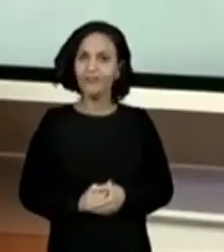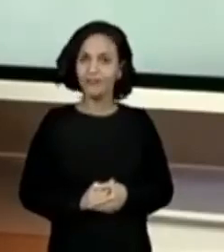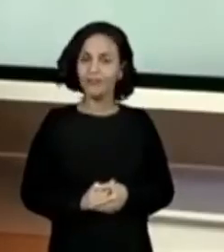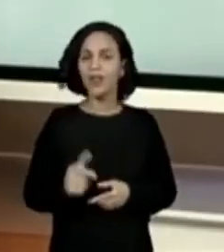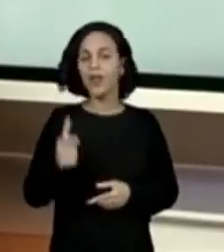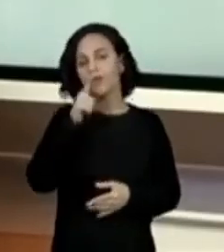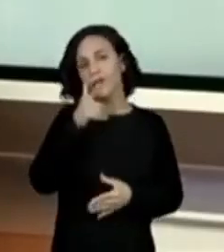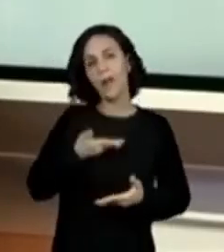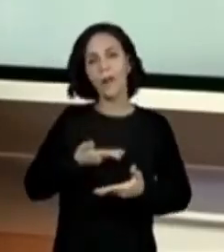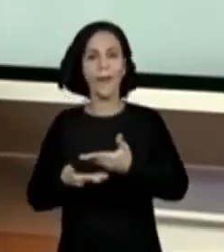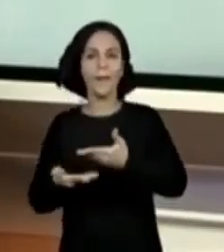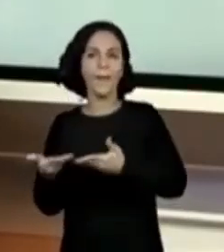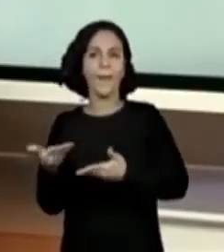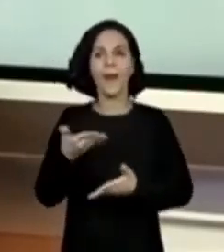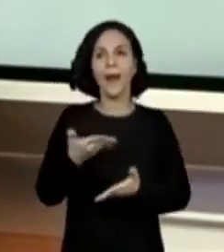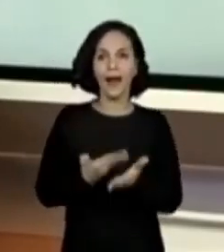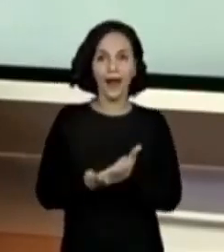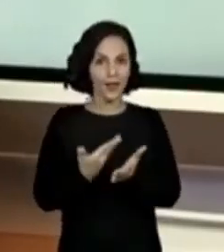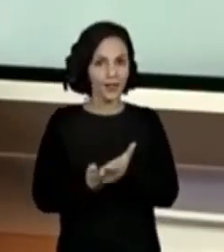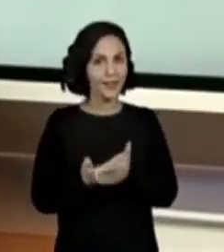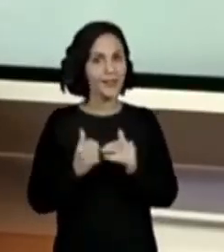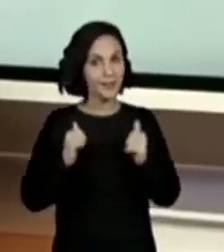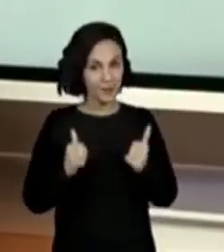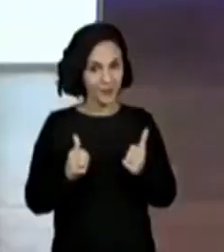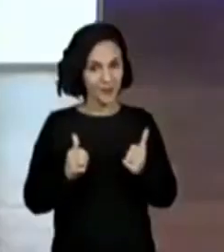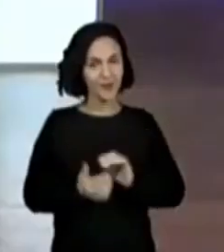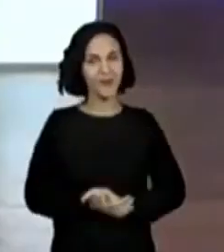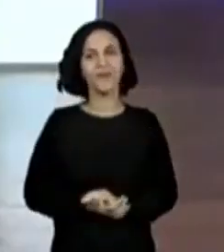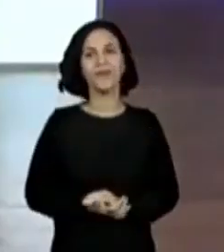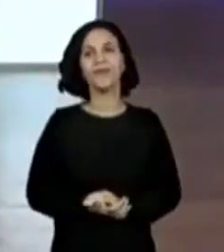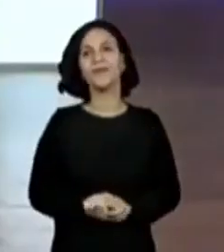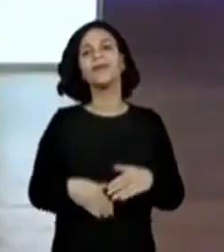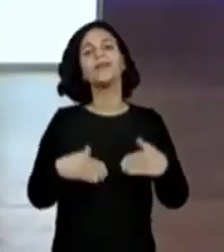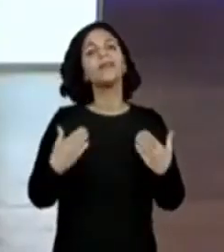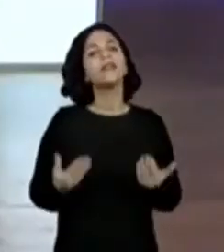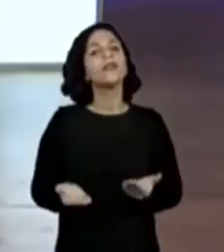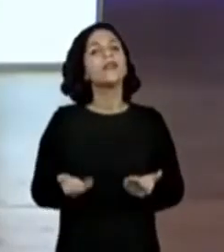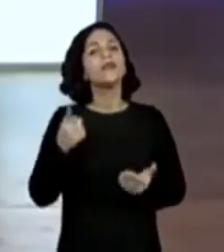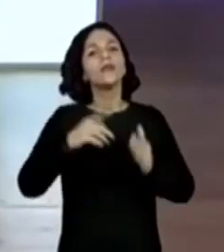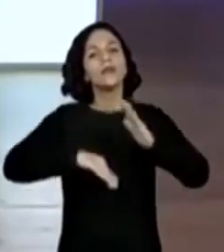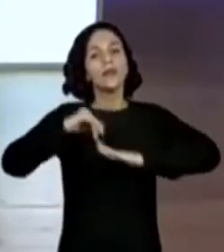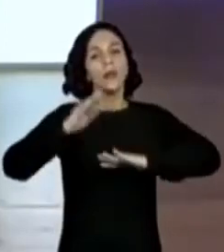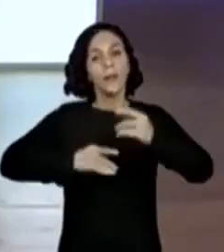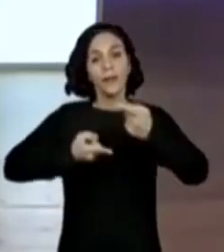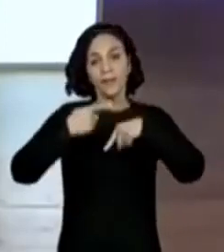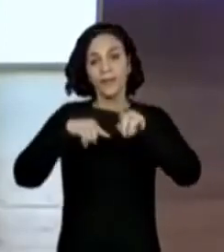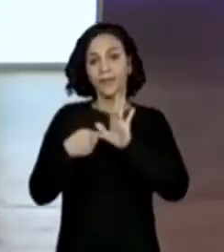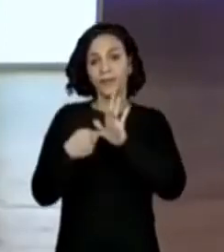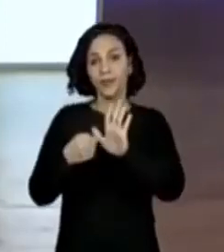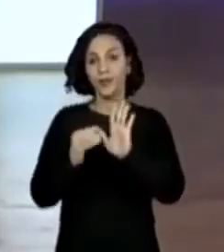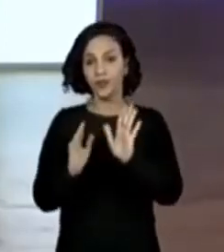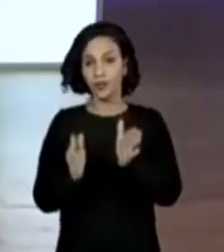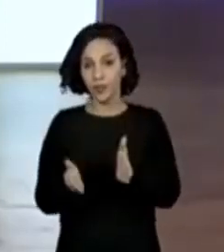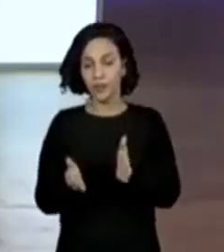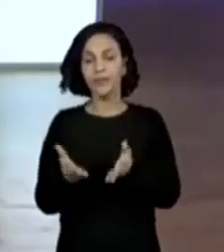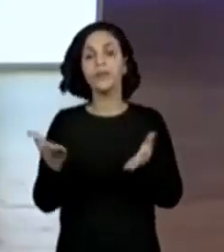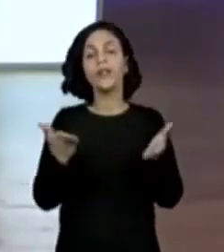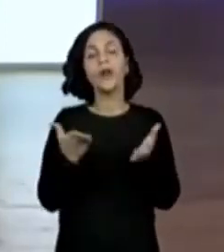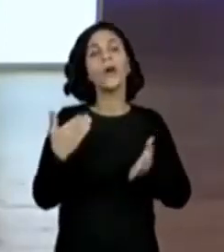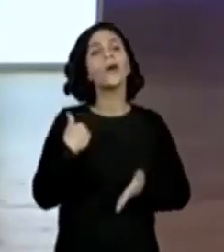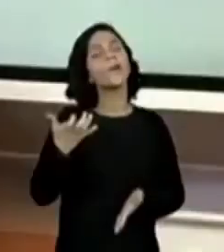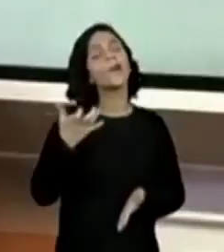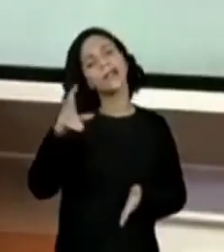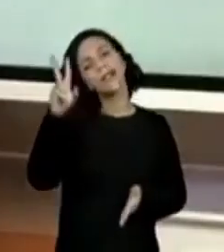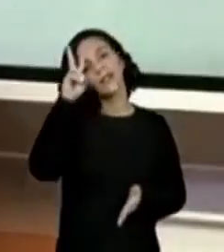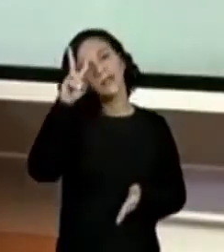poder movimentar melhor a nossa aula, tudo bem? Então, olha só, a habilidade já foi apresentada e eu queria relembrar